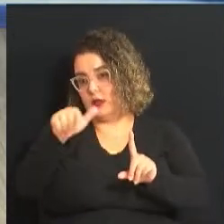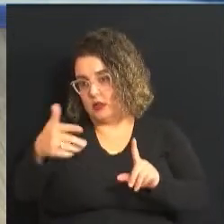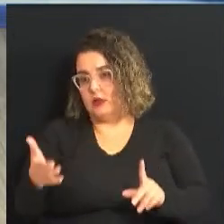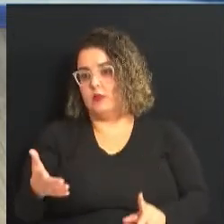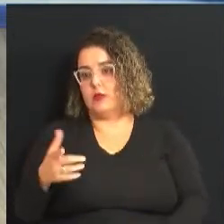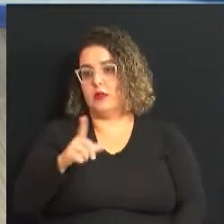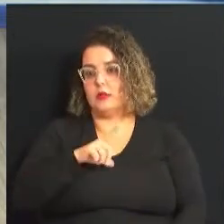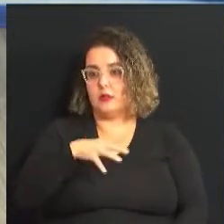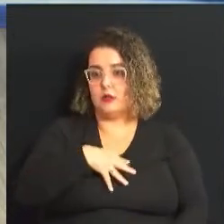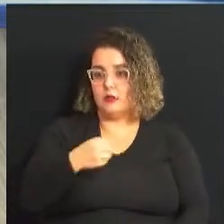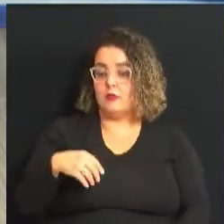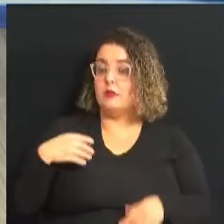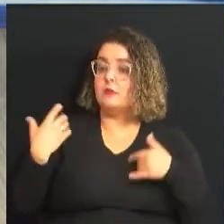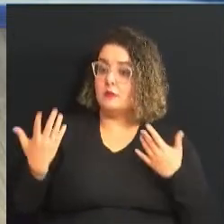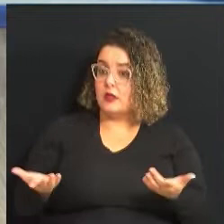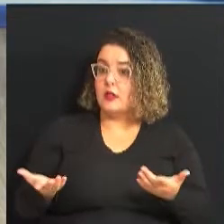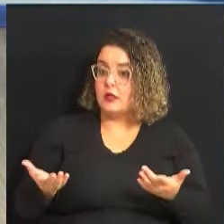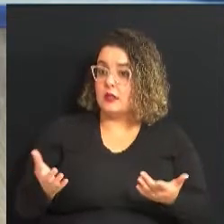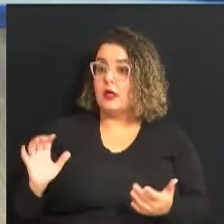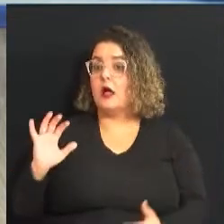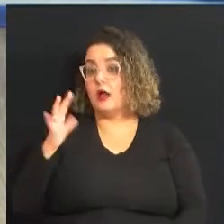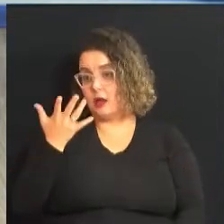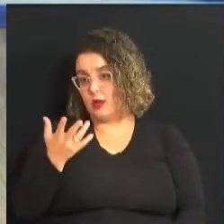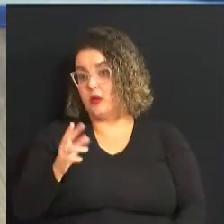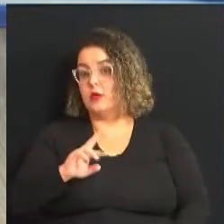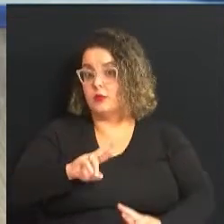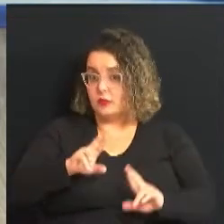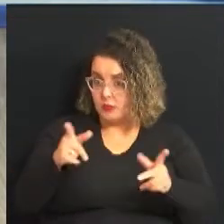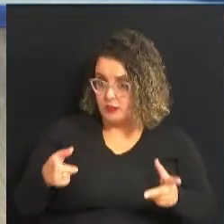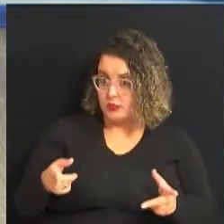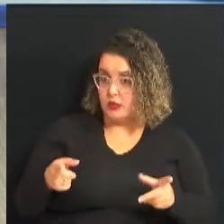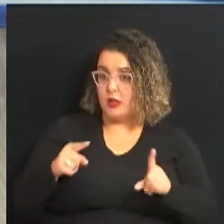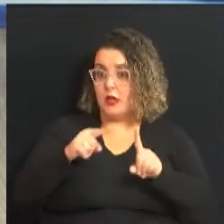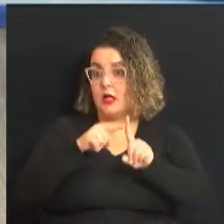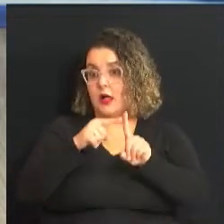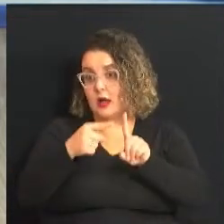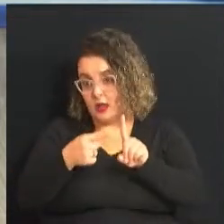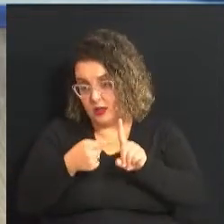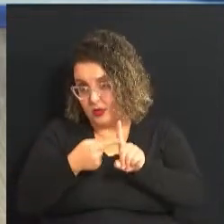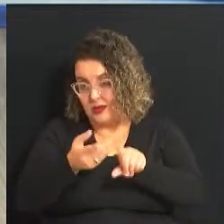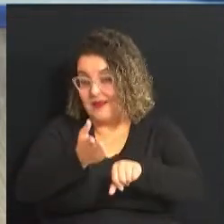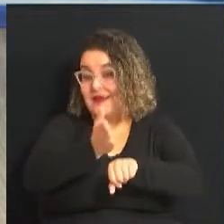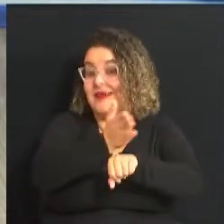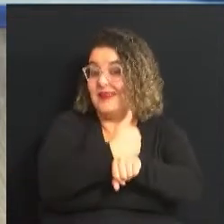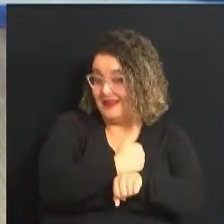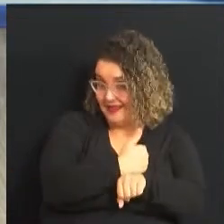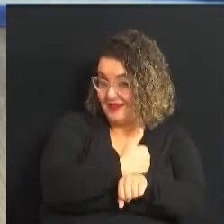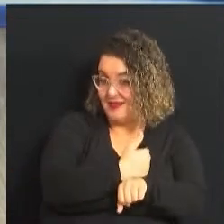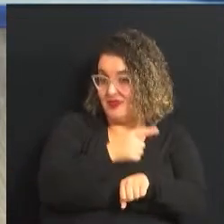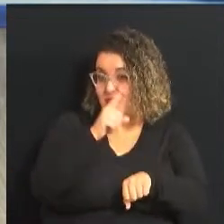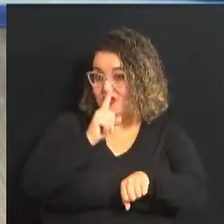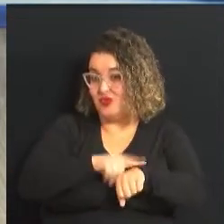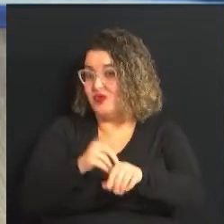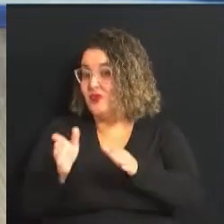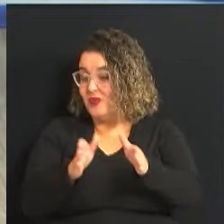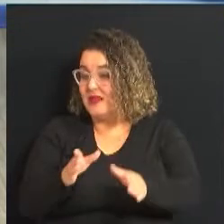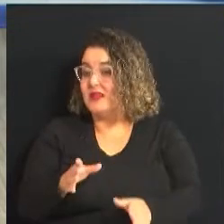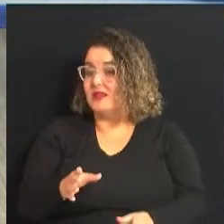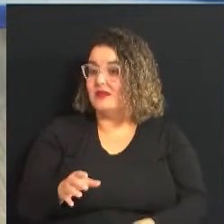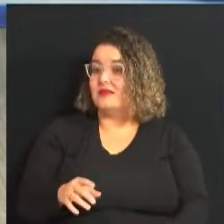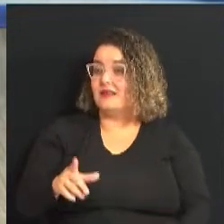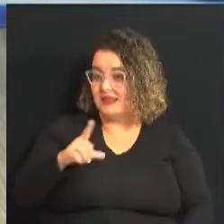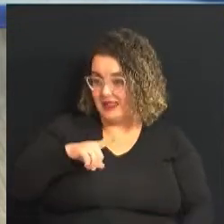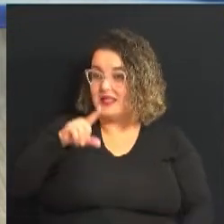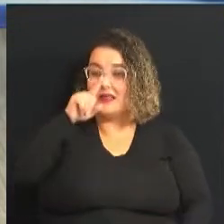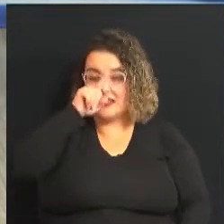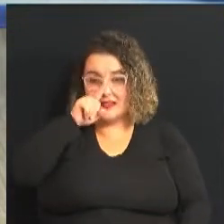filhos. Só que também acontece o contrário, né? A gravidez precoce. Existe risco também